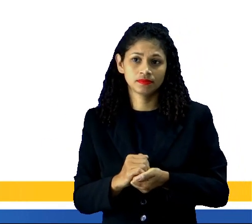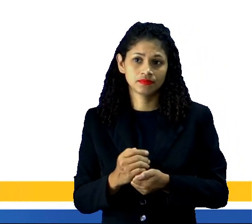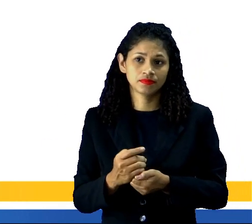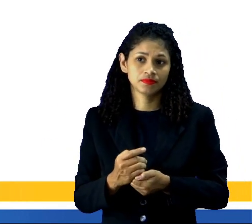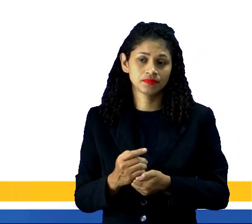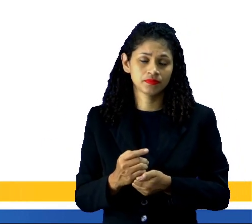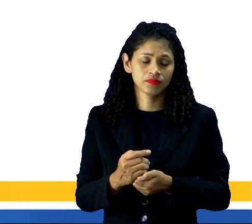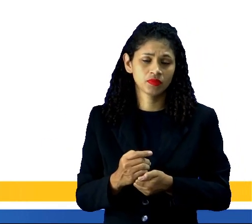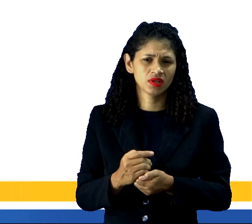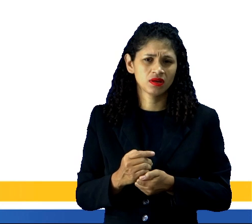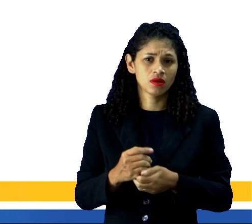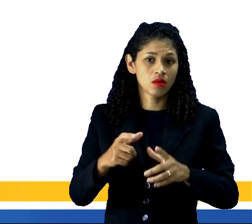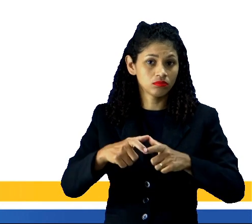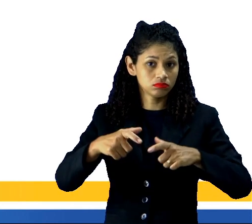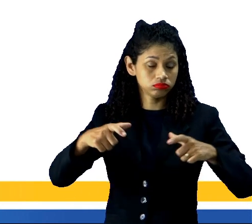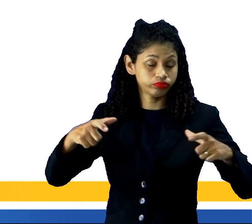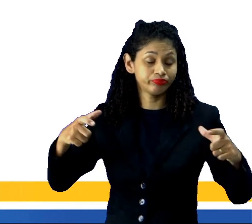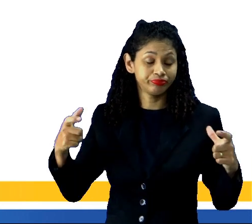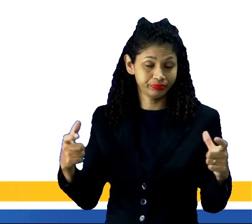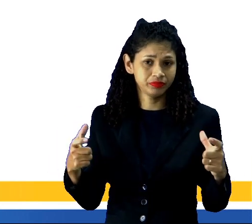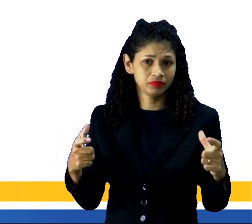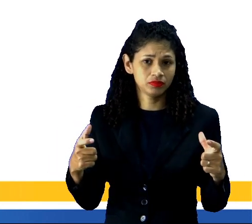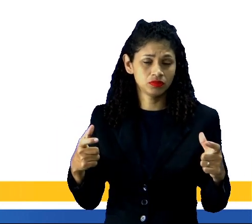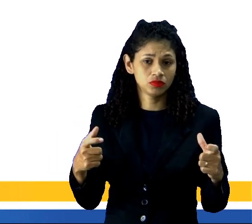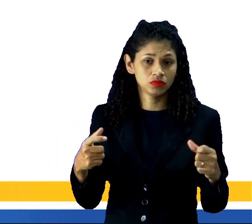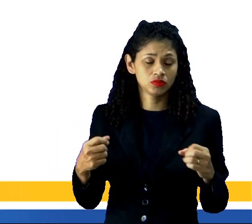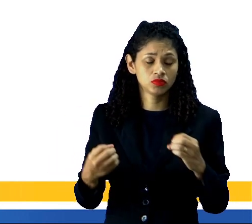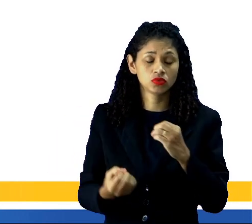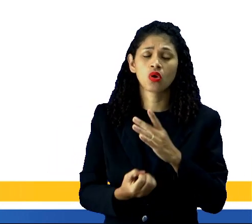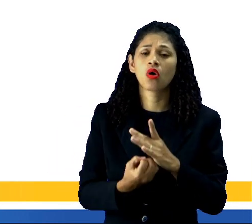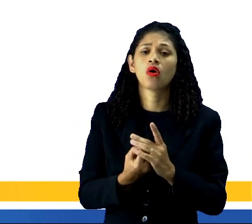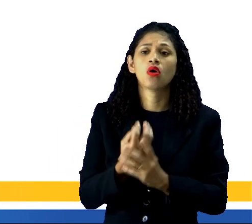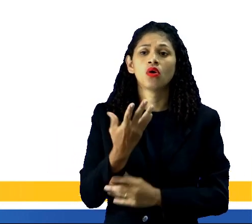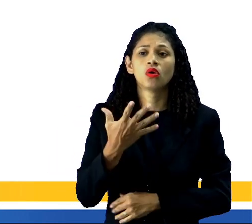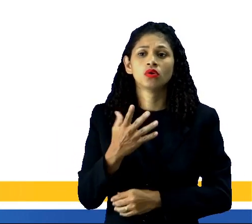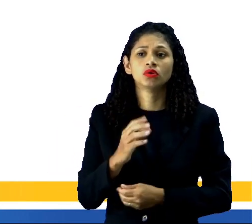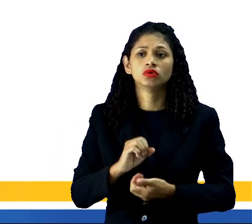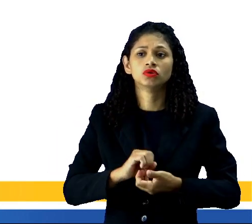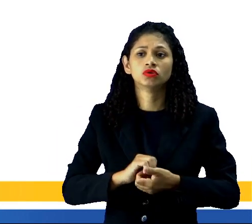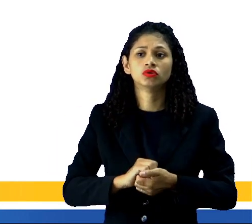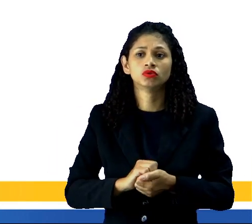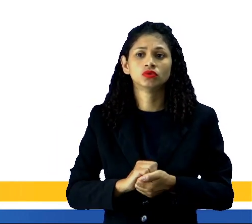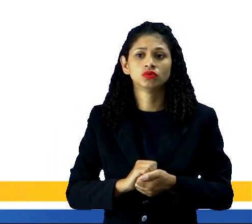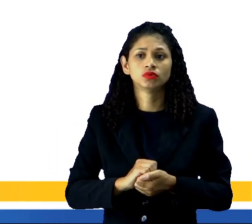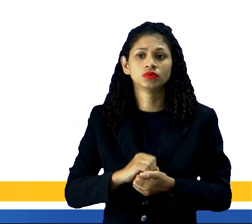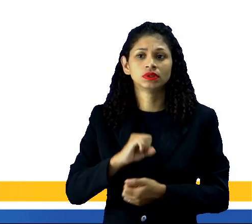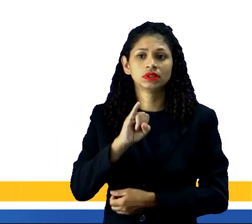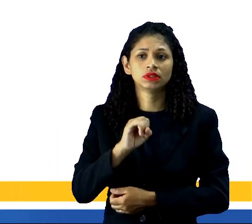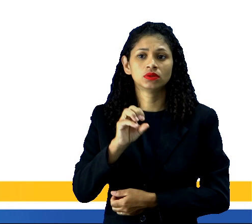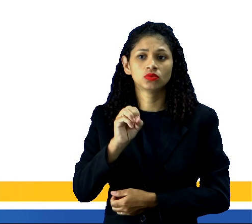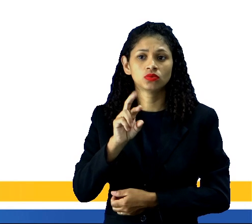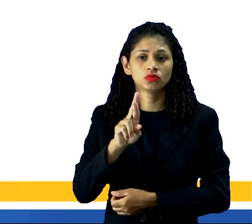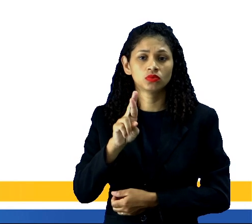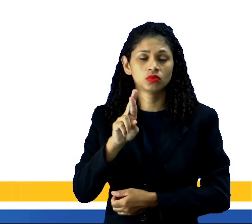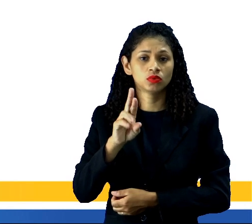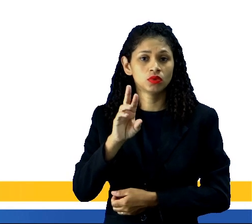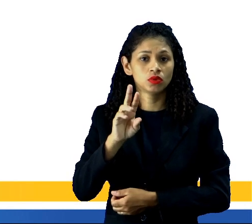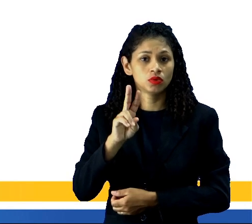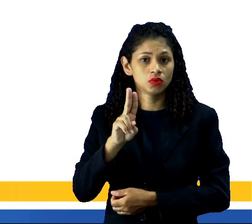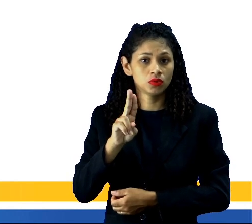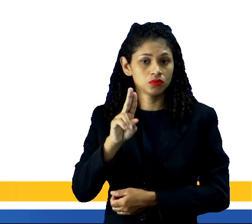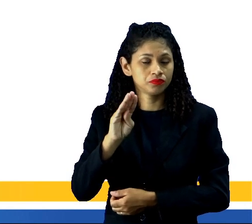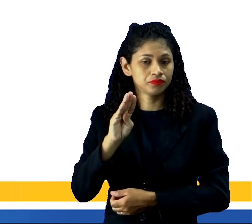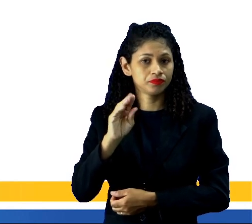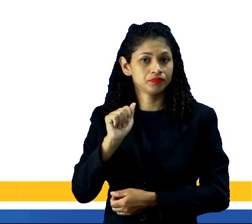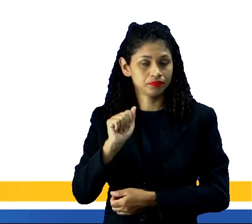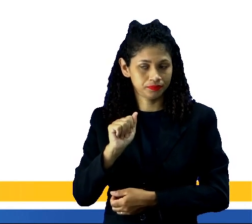Em sua maioria esmagadoras, era de origem iorubás, né, os que povoaram ali a Bahia.